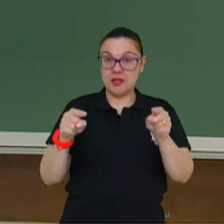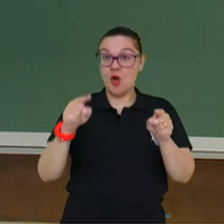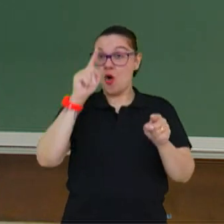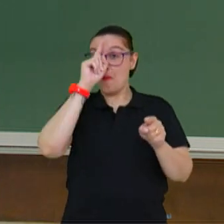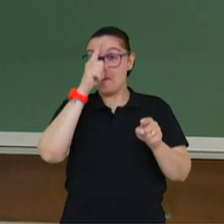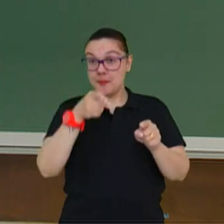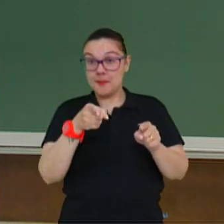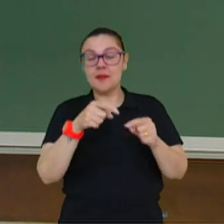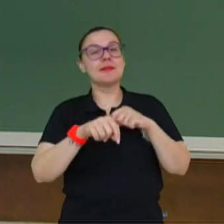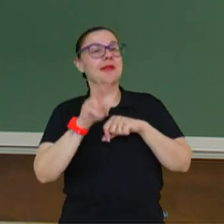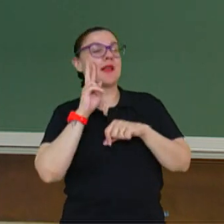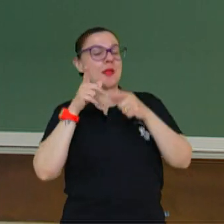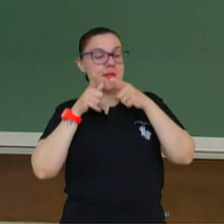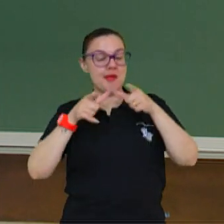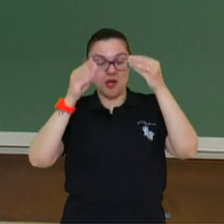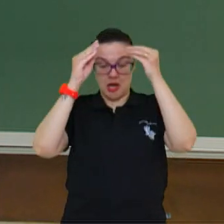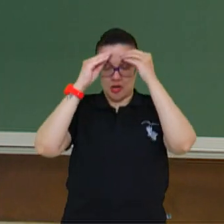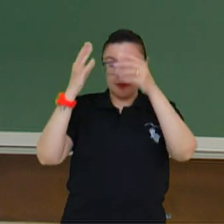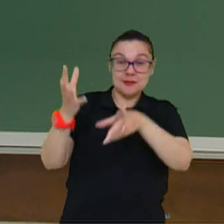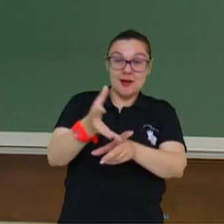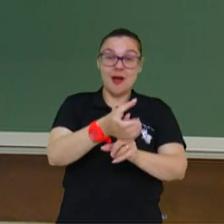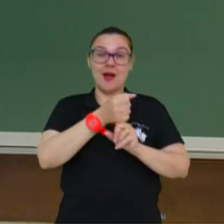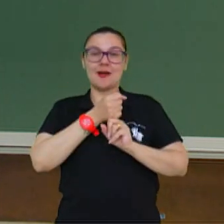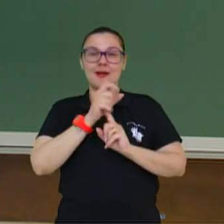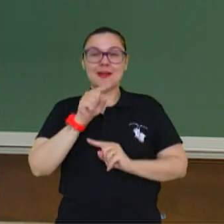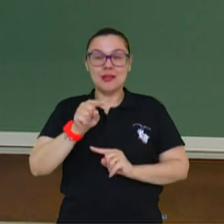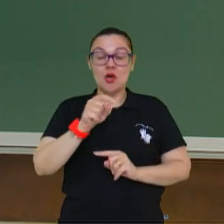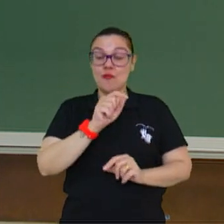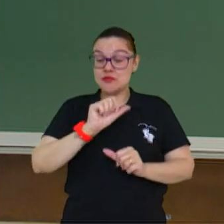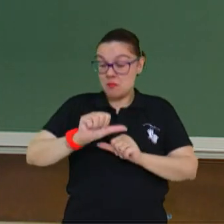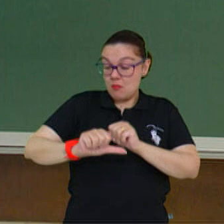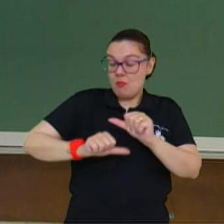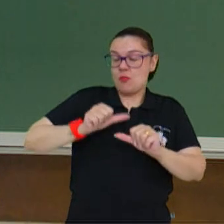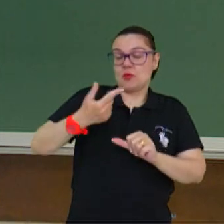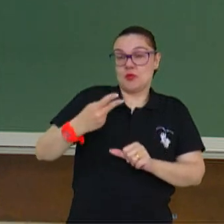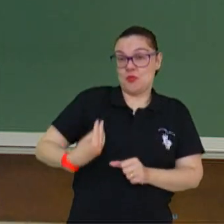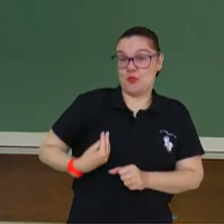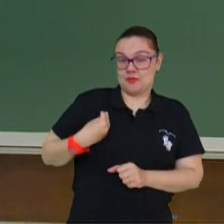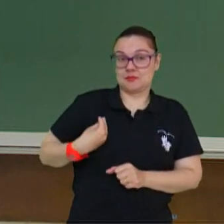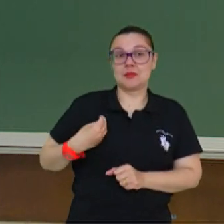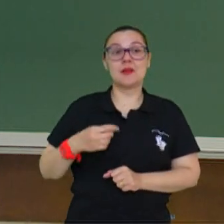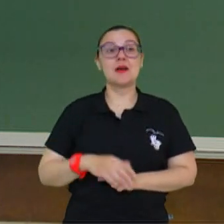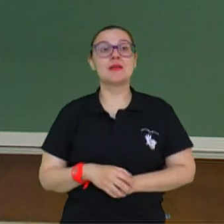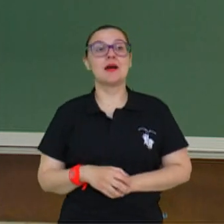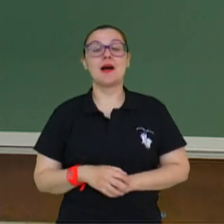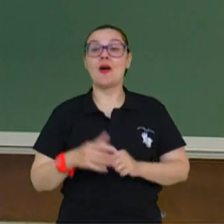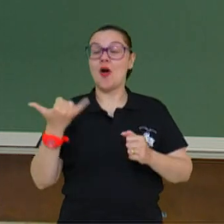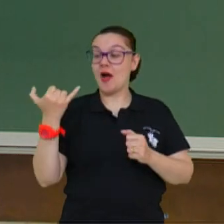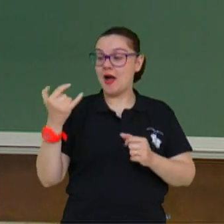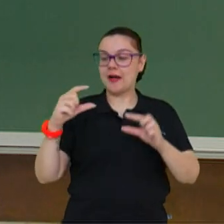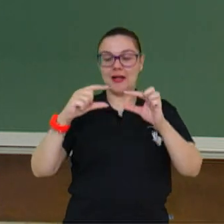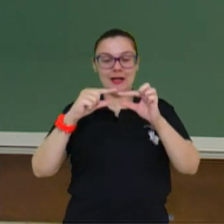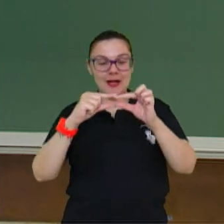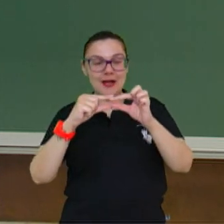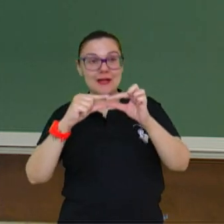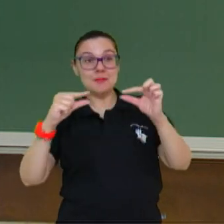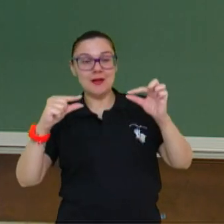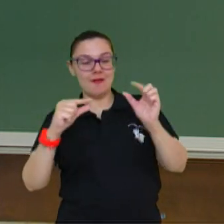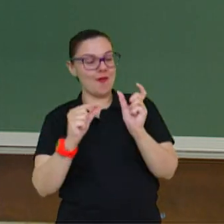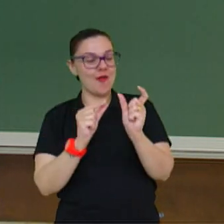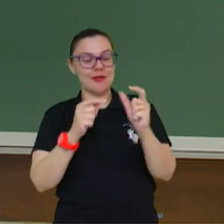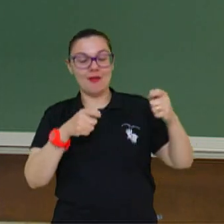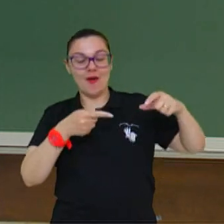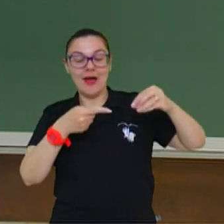querendo, função da linguagem apelativa, conativa, fazer mudança de atitude, lembram-se disso? Caneta, ó, a